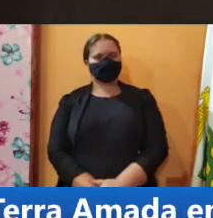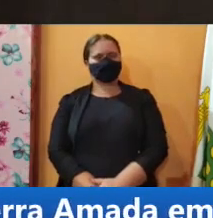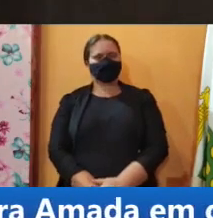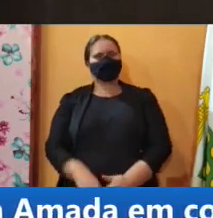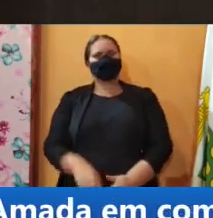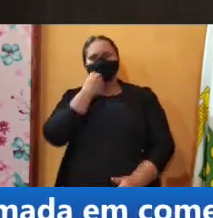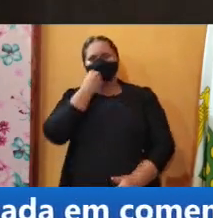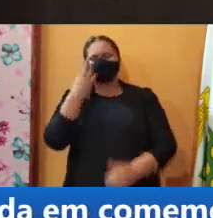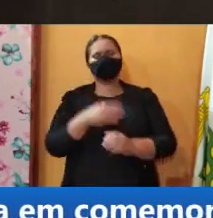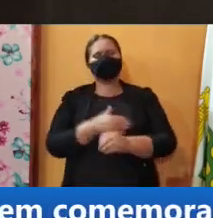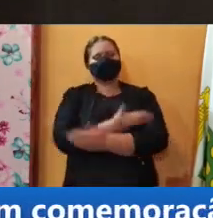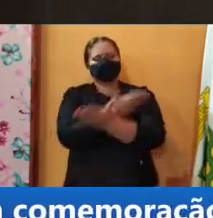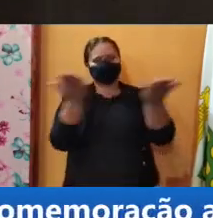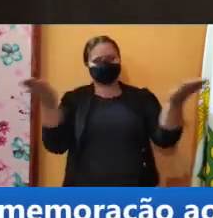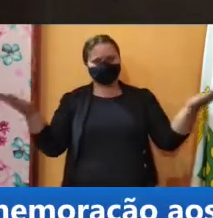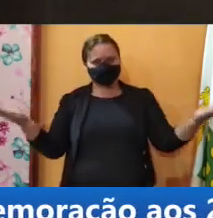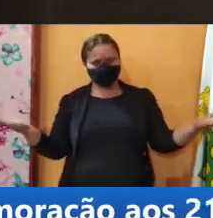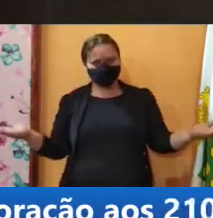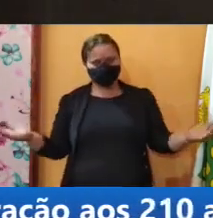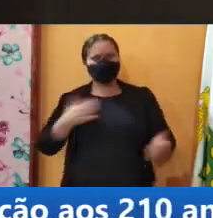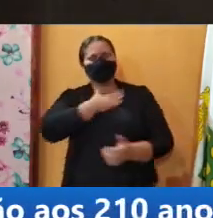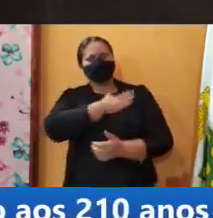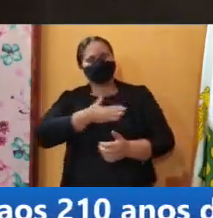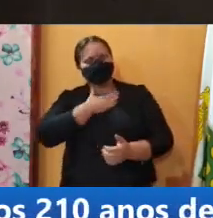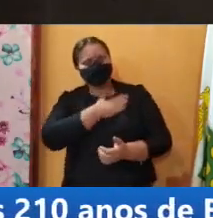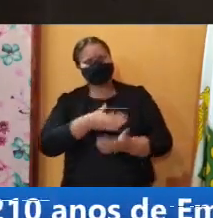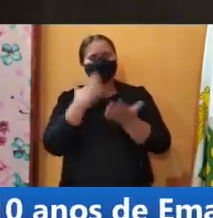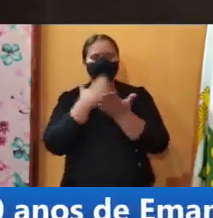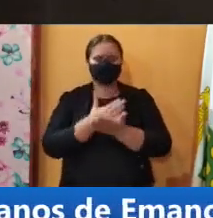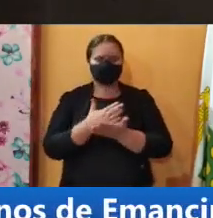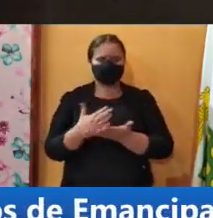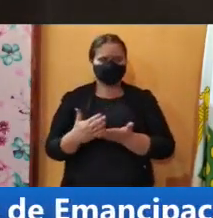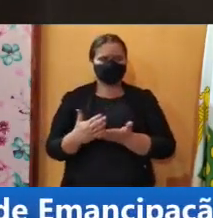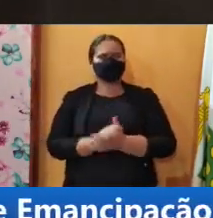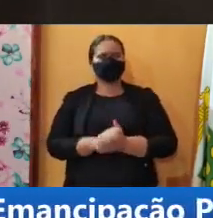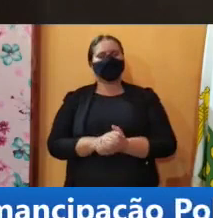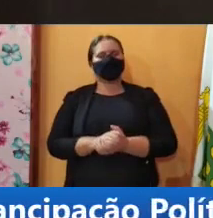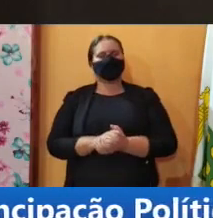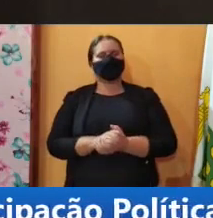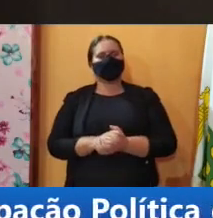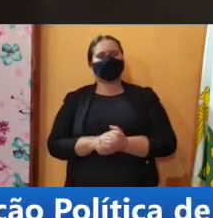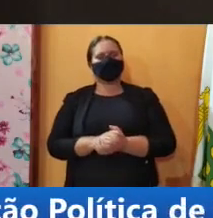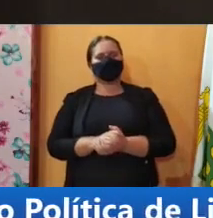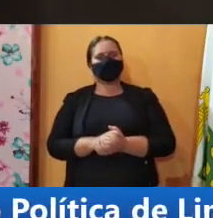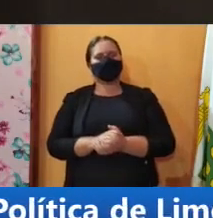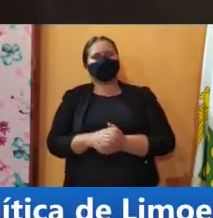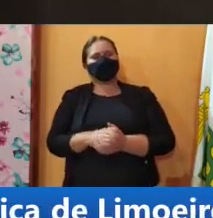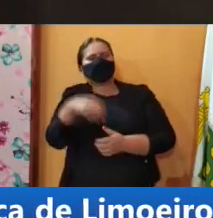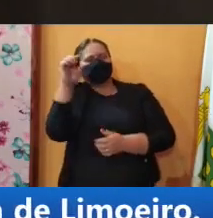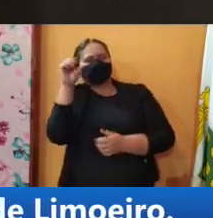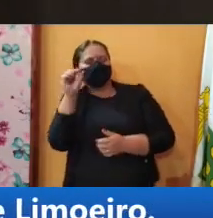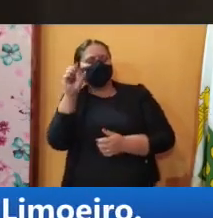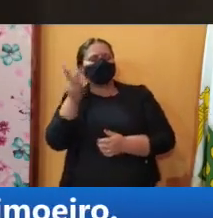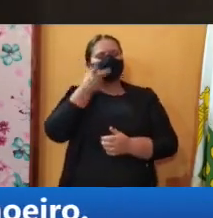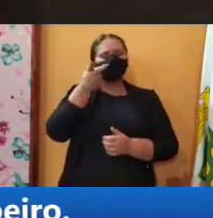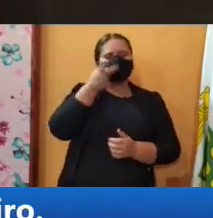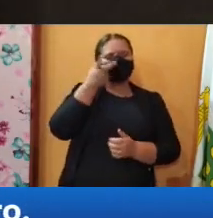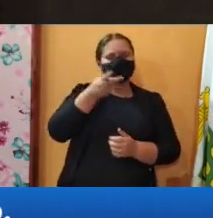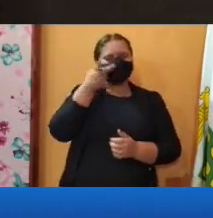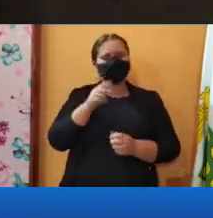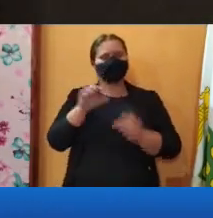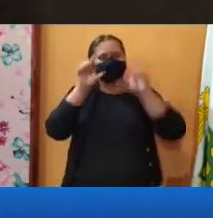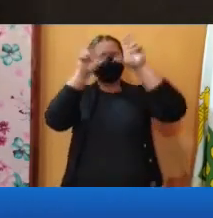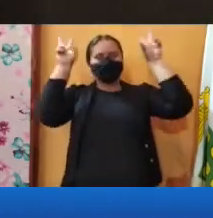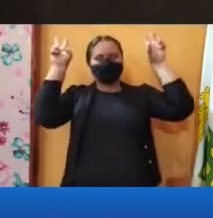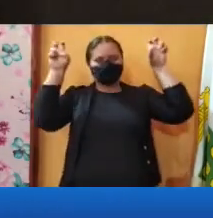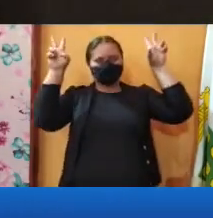Boa noite a todos. Eu gostaria de iniciar, né, essa pequena explanação com a frase de um